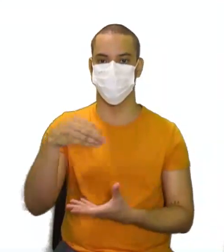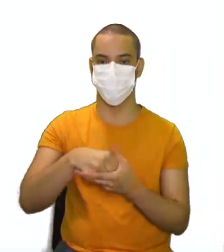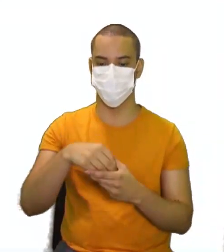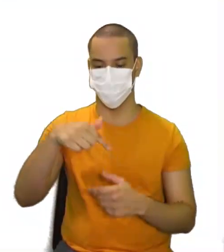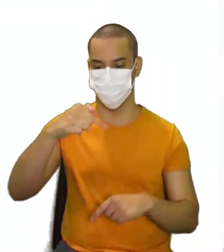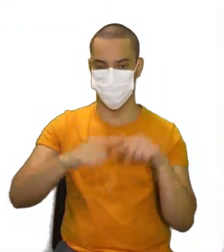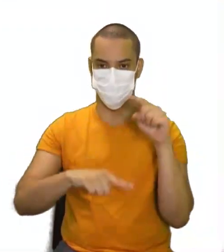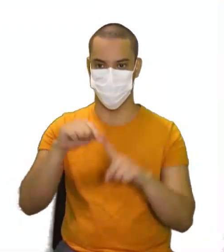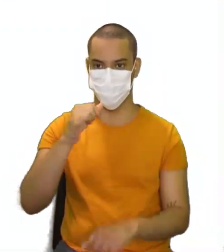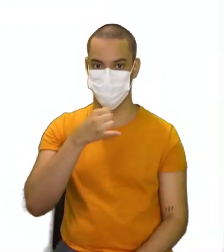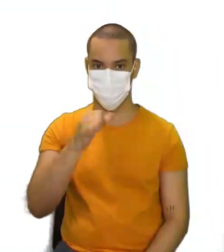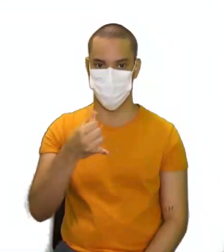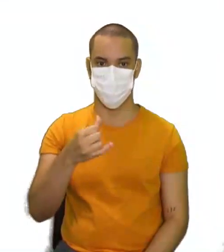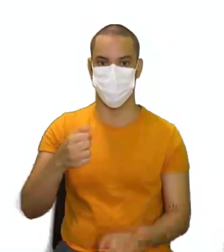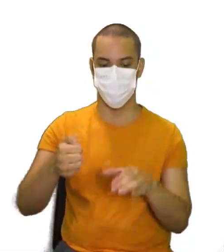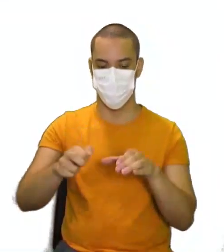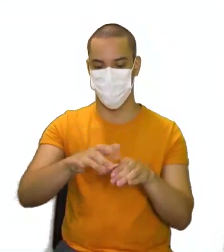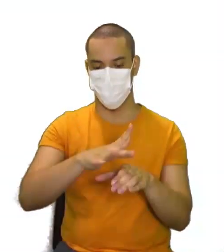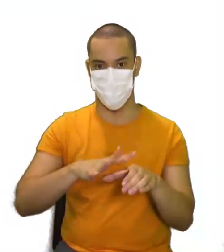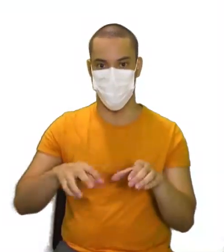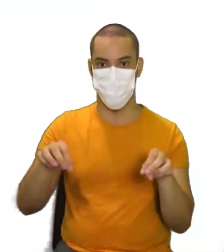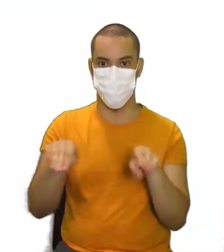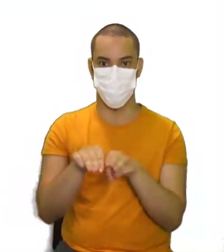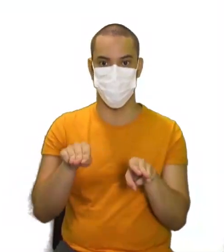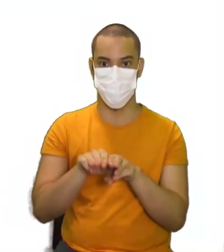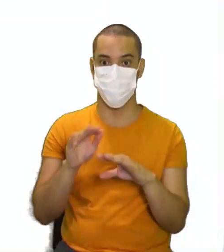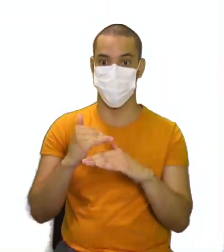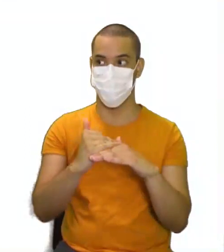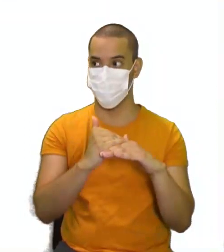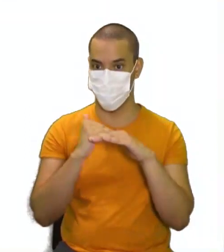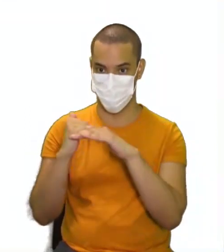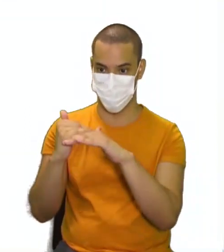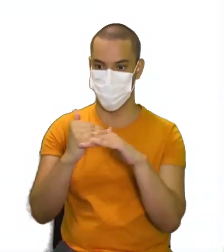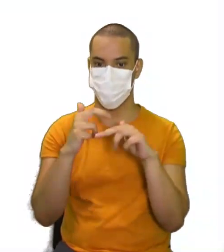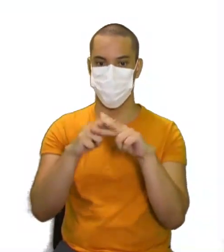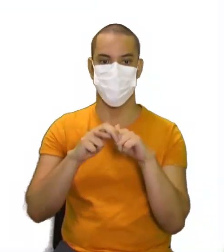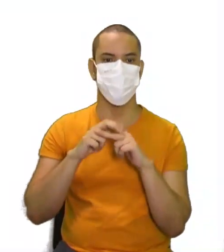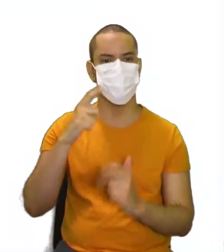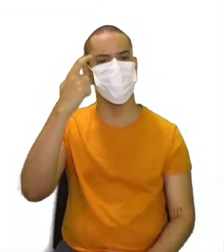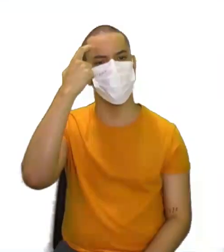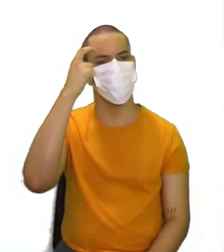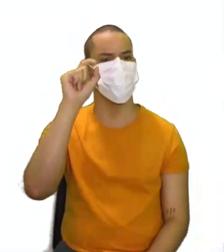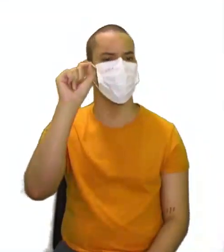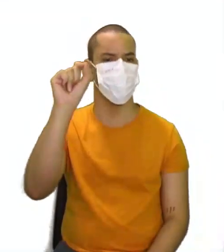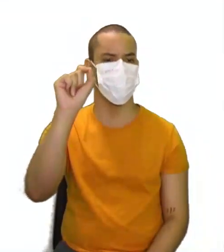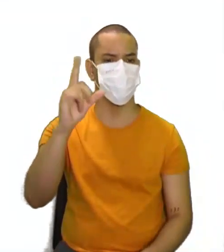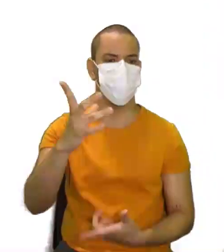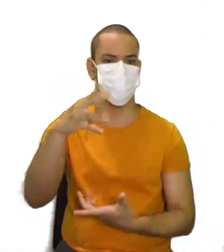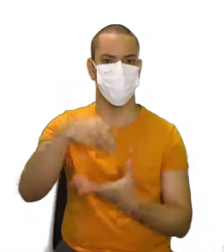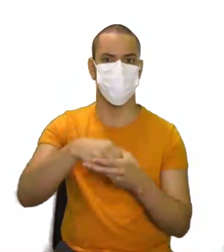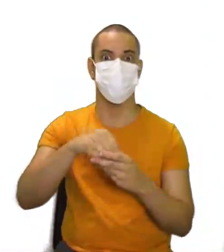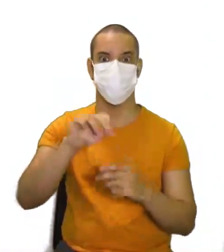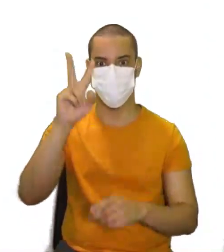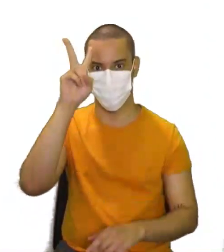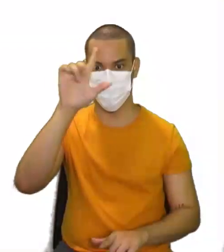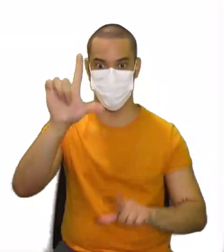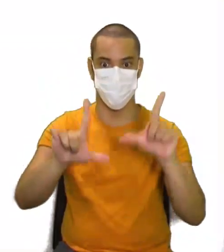cargas elétricas em um campo magnético uniforme. Então, esse campo magnético, você pensa aí que está passando pela TV,